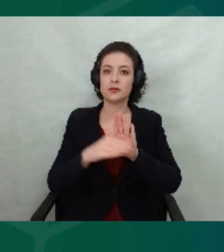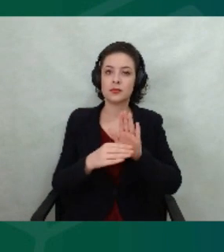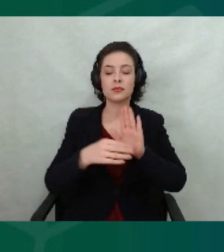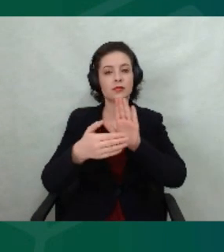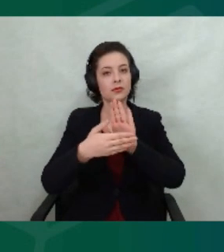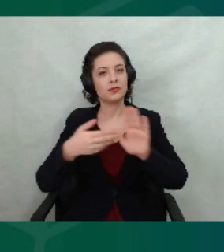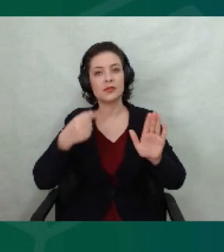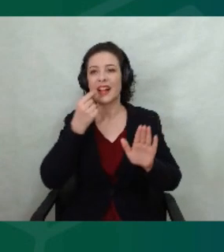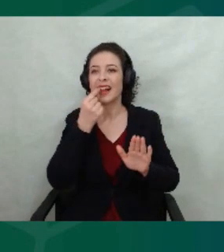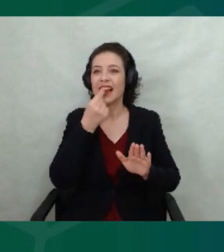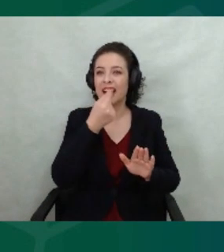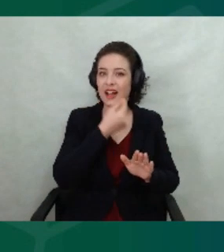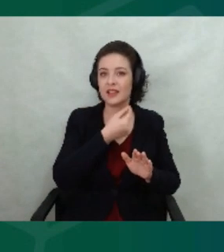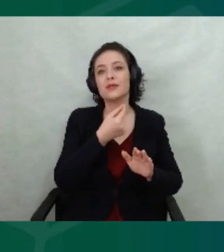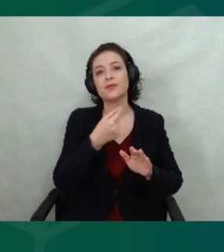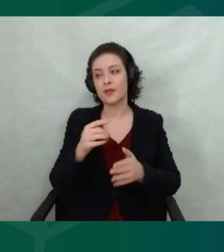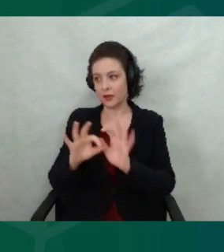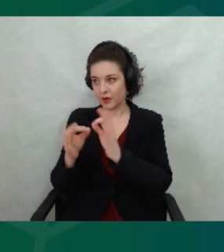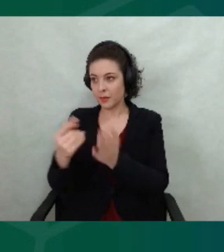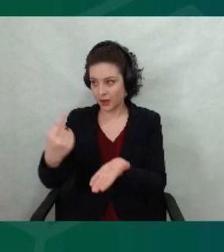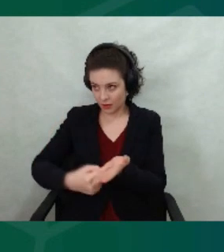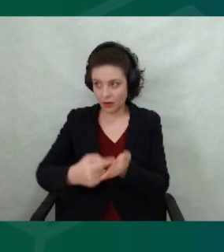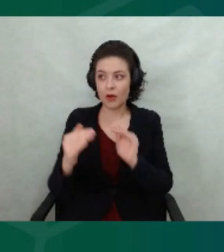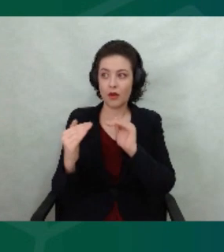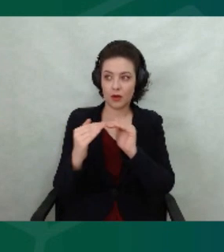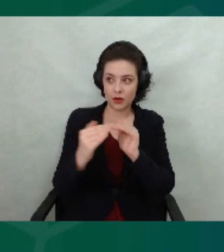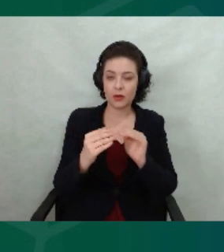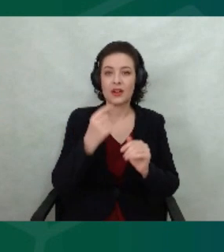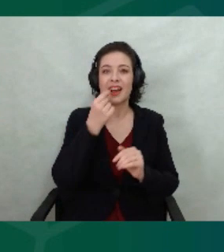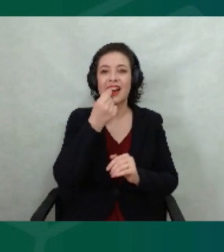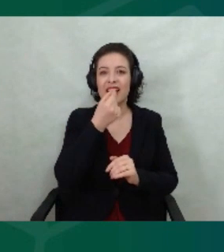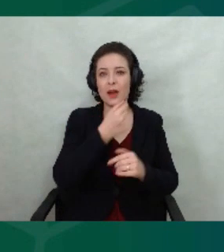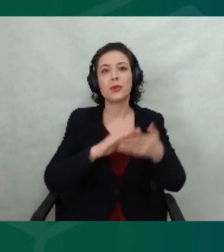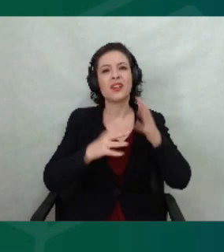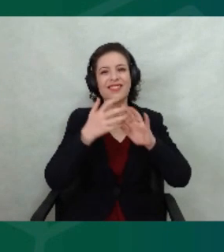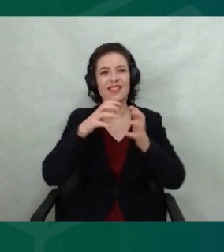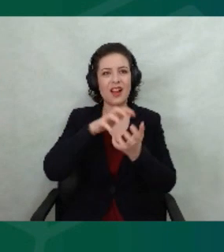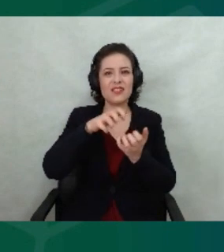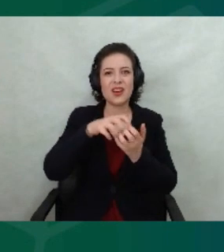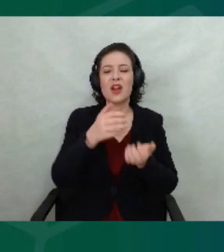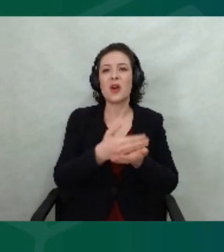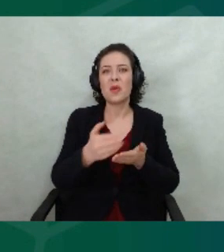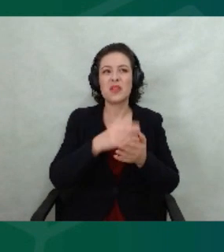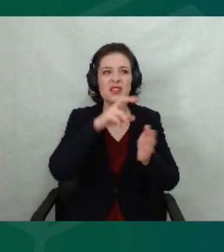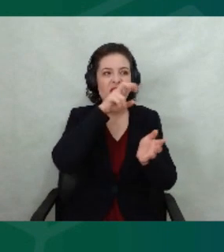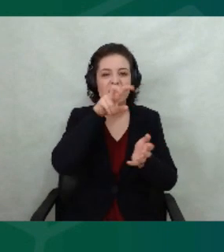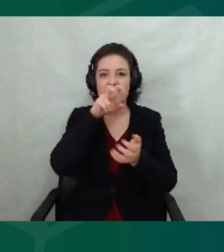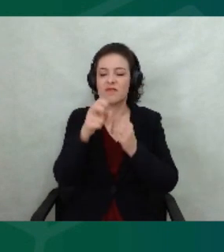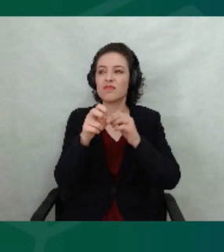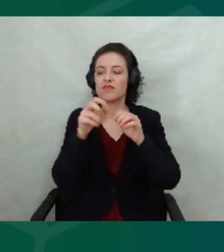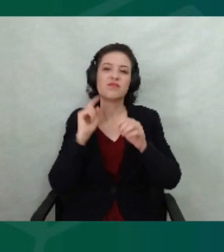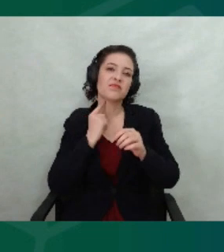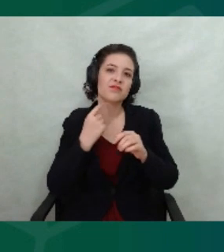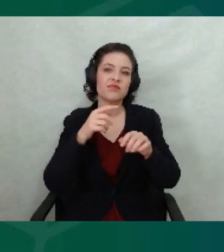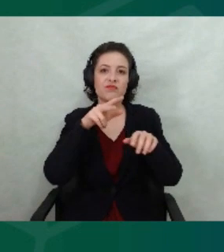com consentimento da família, claro, os bractes, porque eles retêm muitos patógenos e nos